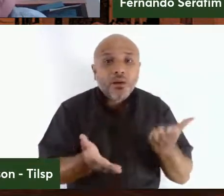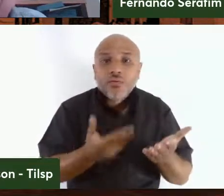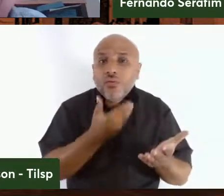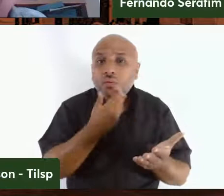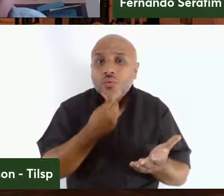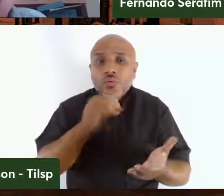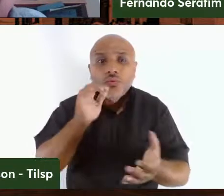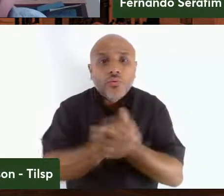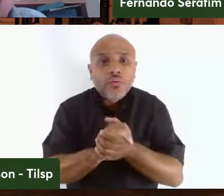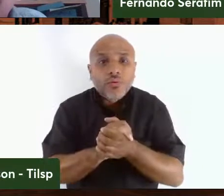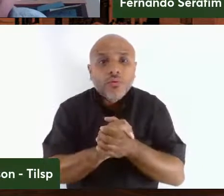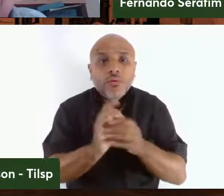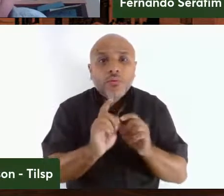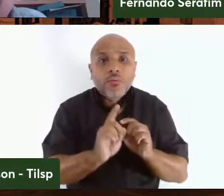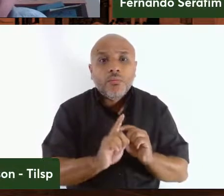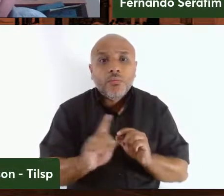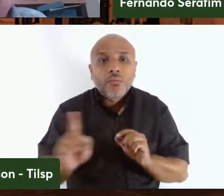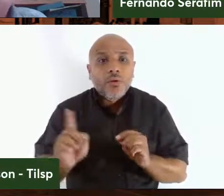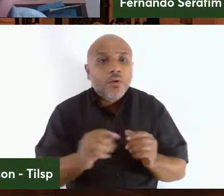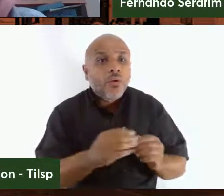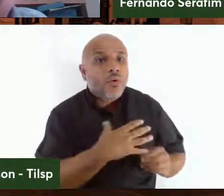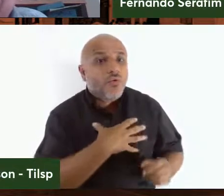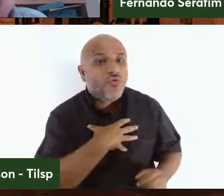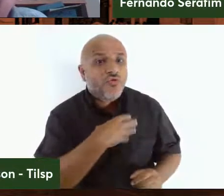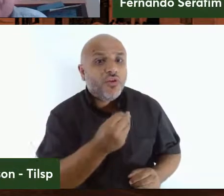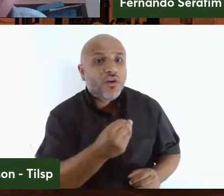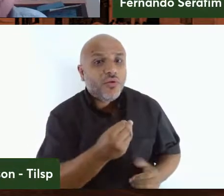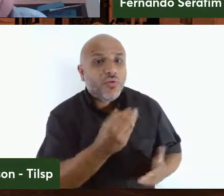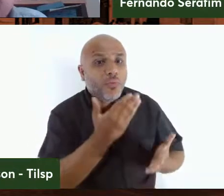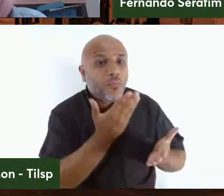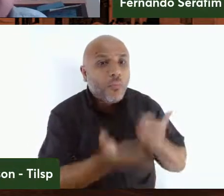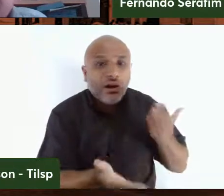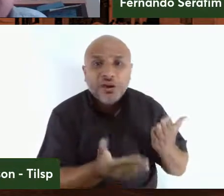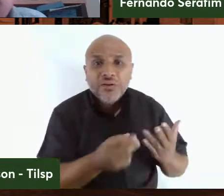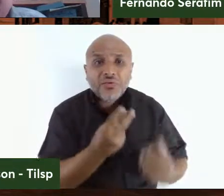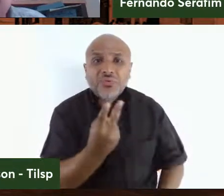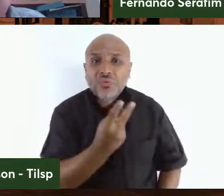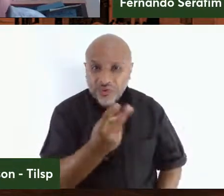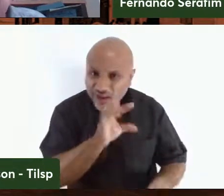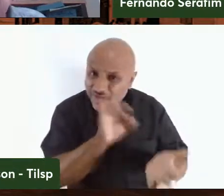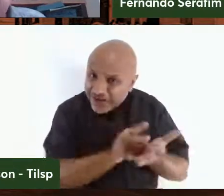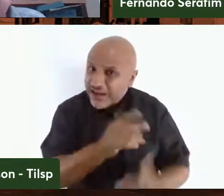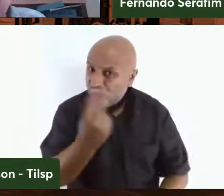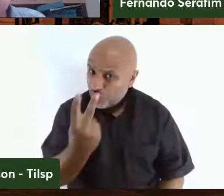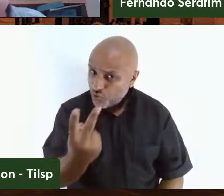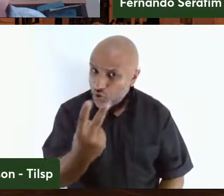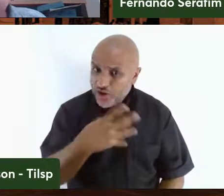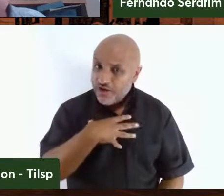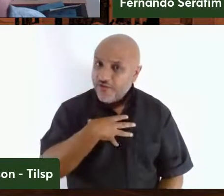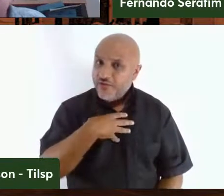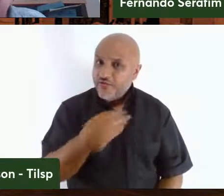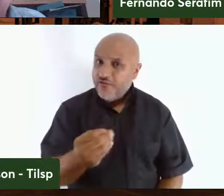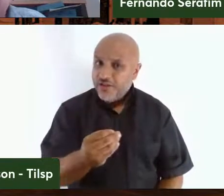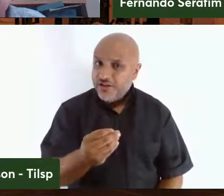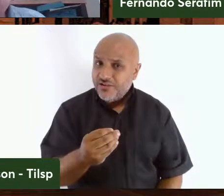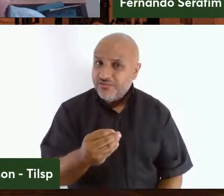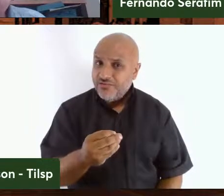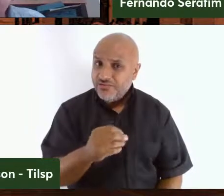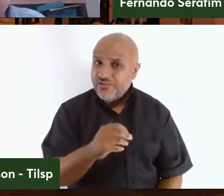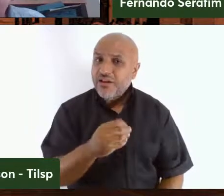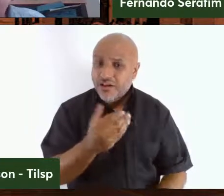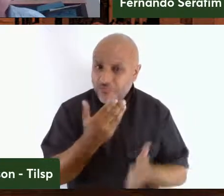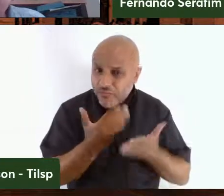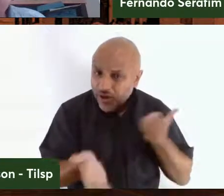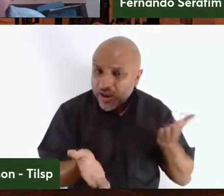perde... um filho, na verdade ela perde os dois filhos, né? Ela anula, vamos dizer,